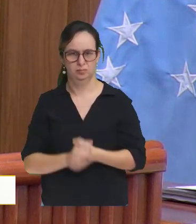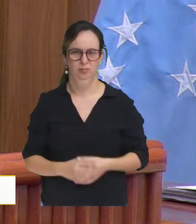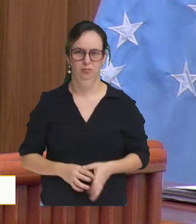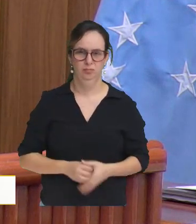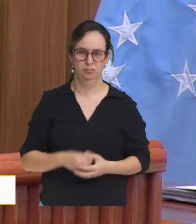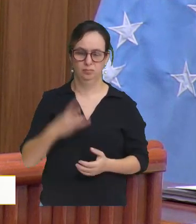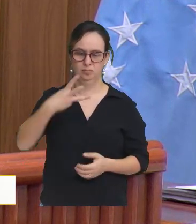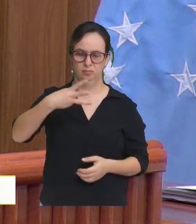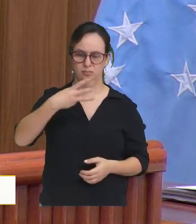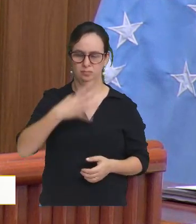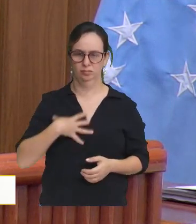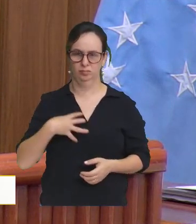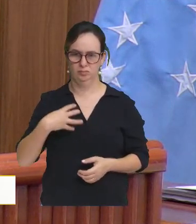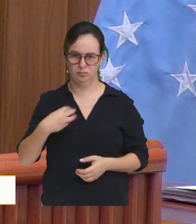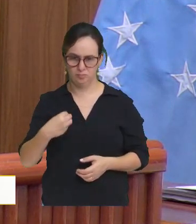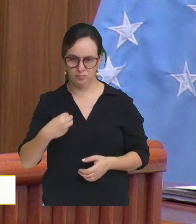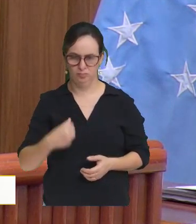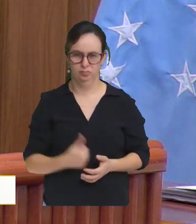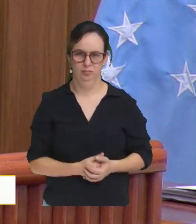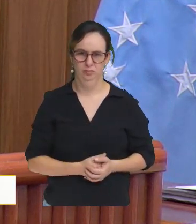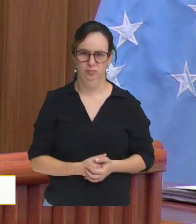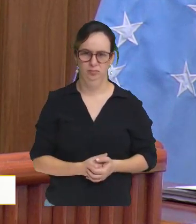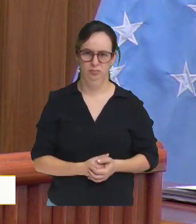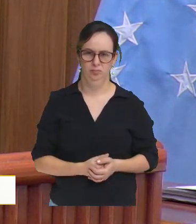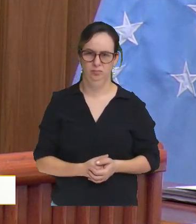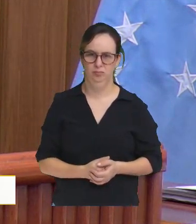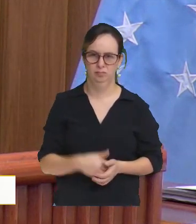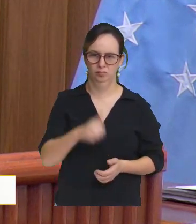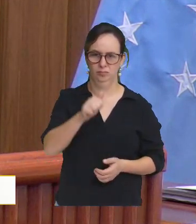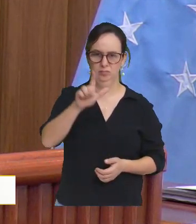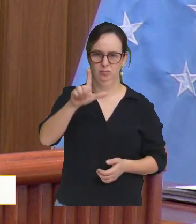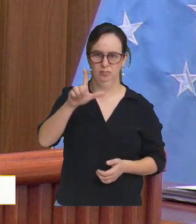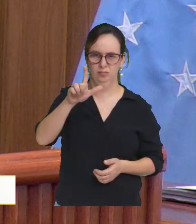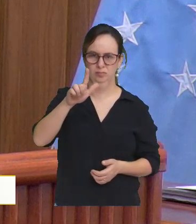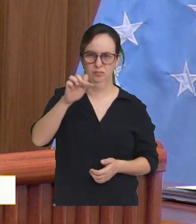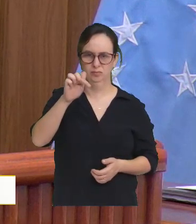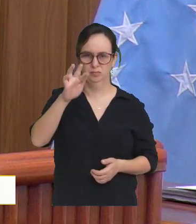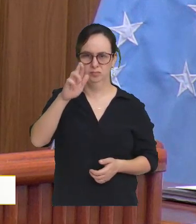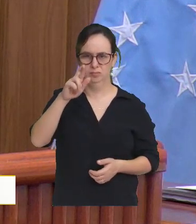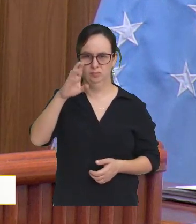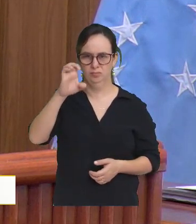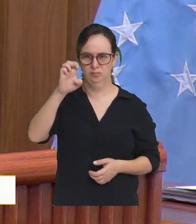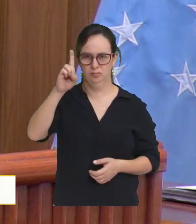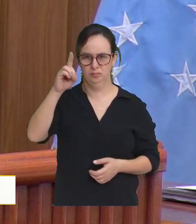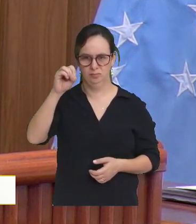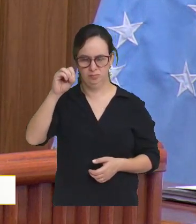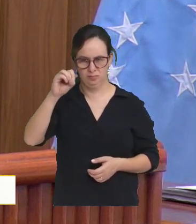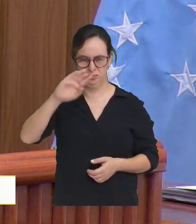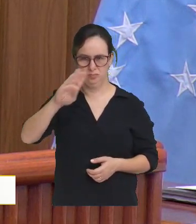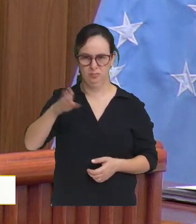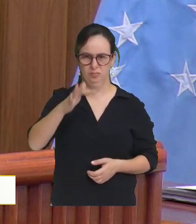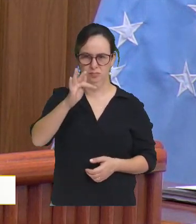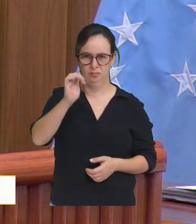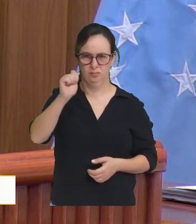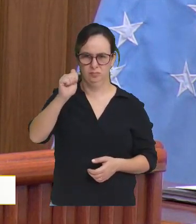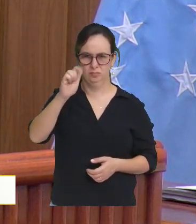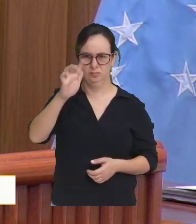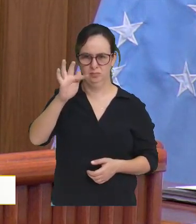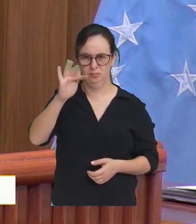Alfredo José Machado Dias, Tatiana Machado Dias e Adriana Machado